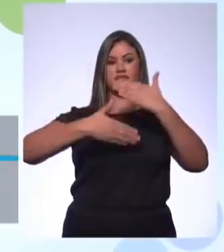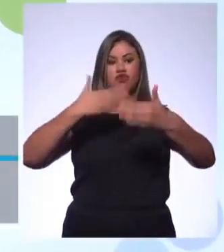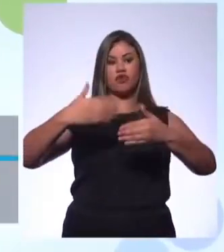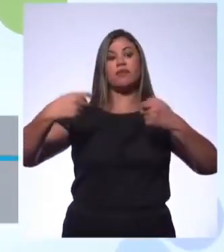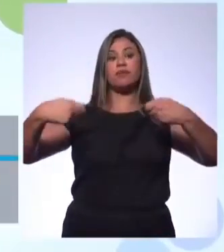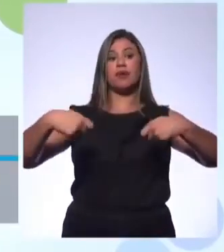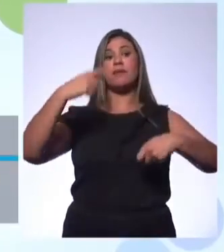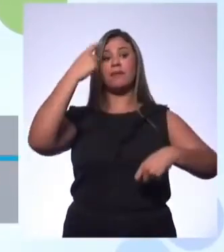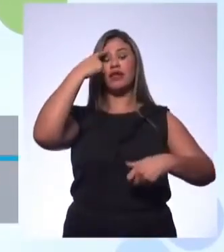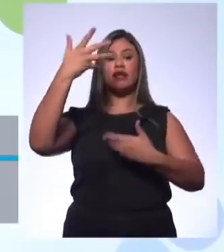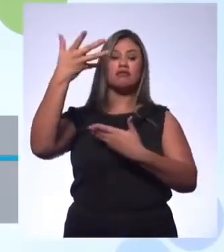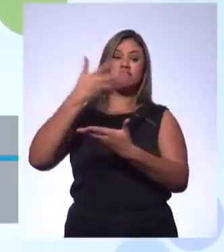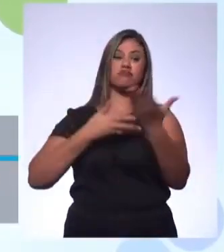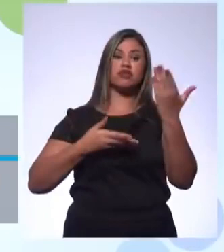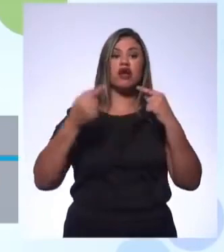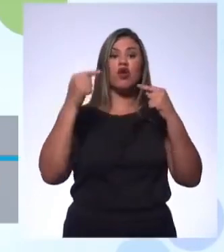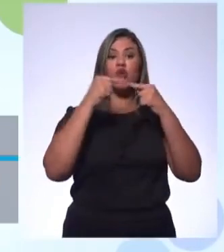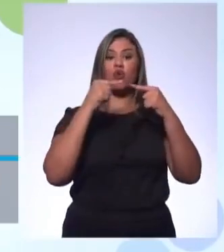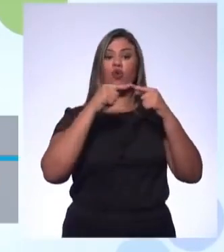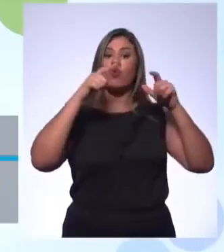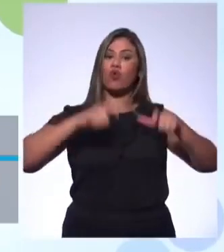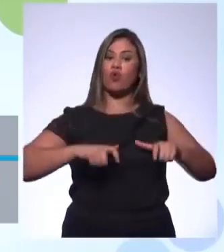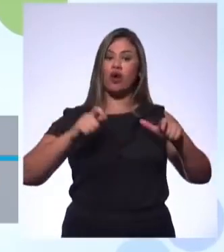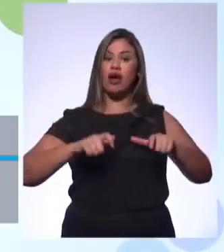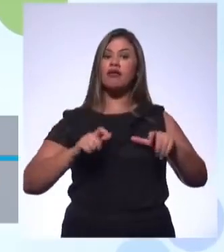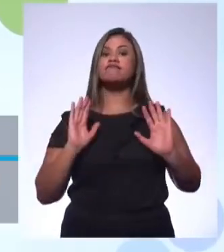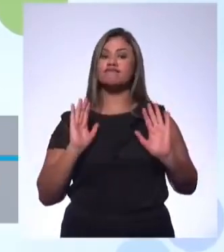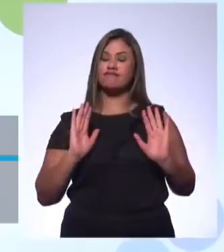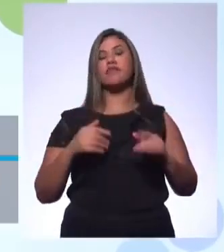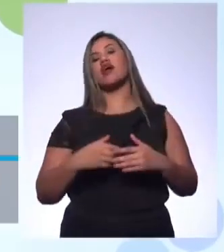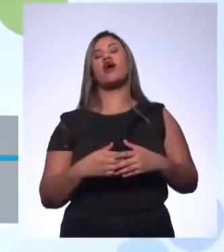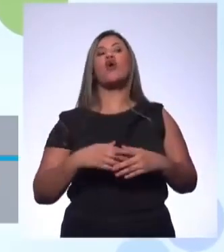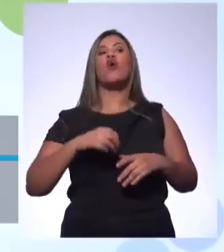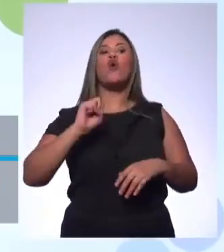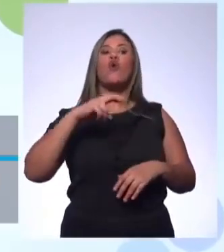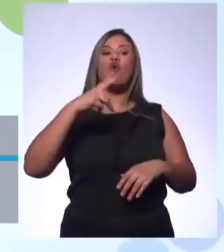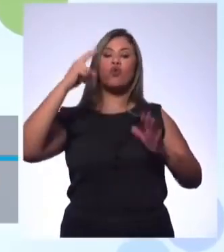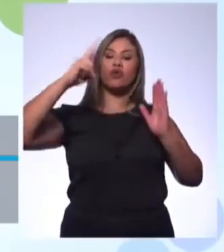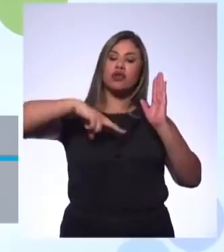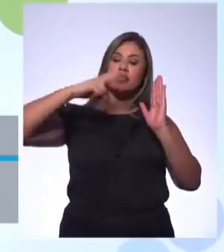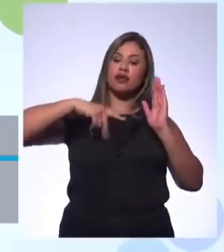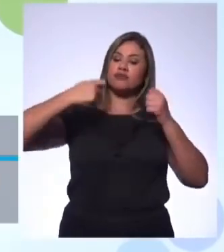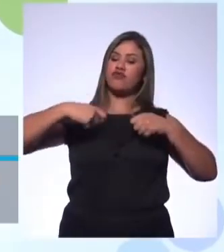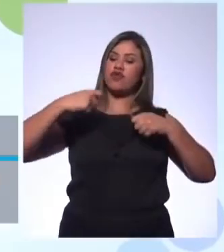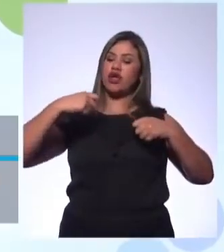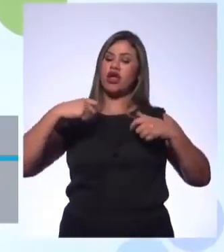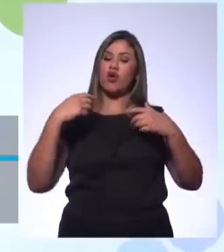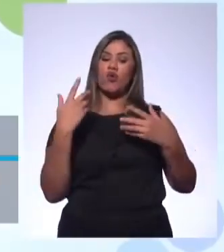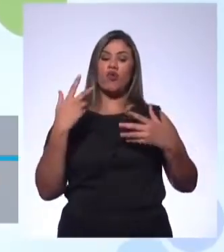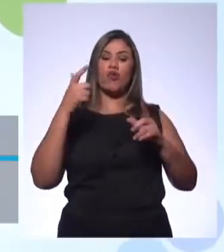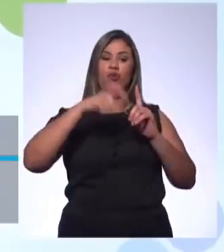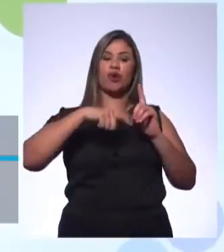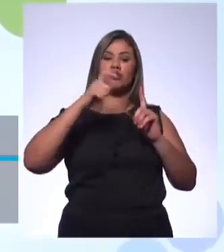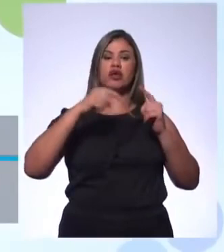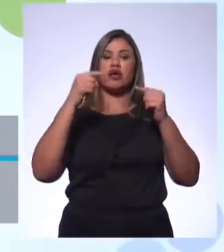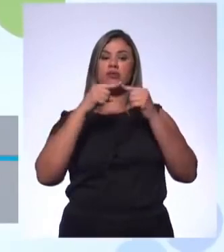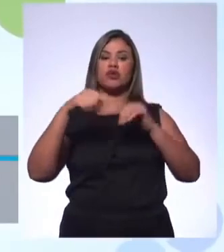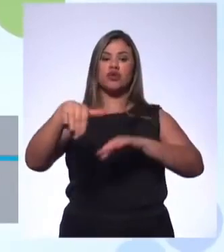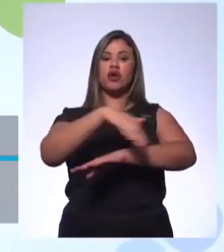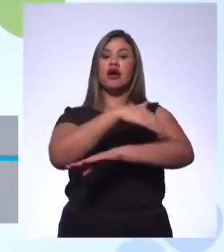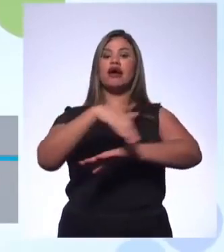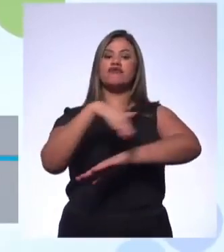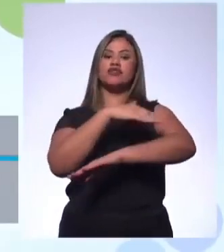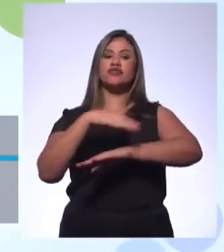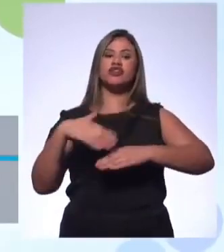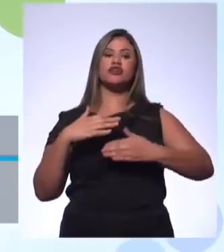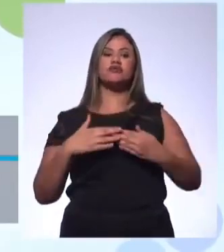como os personagens se relacionam com o espaço, né? Ou quando a gente está lendo, a gente tem que ver, olha, o personagem entrou por uma rua, esta